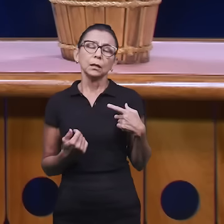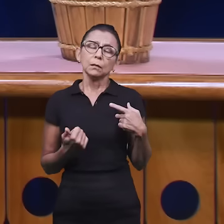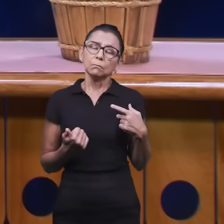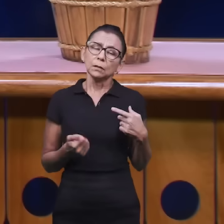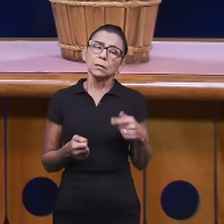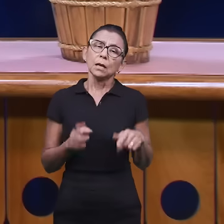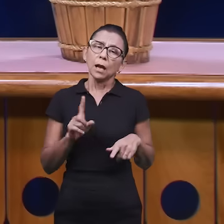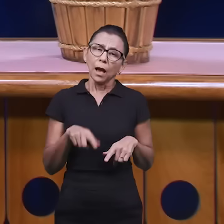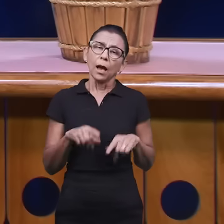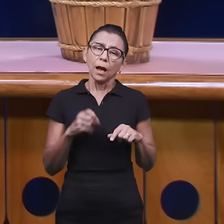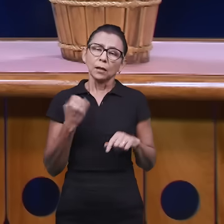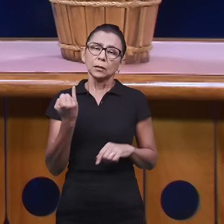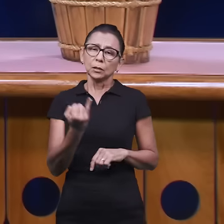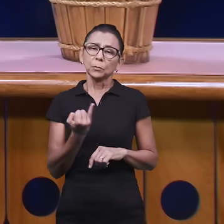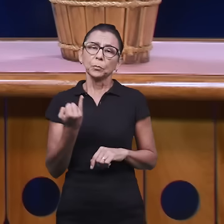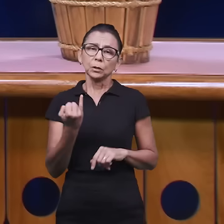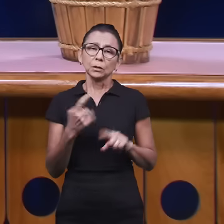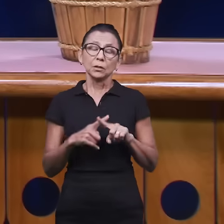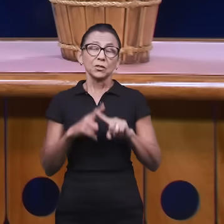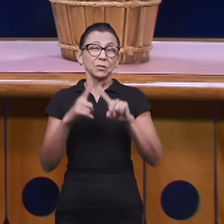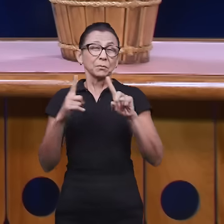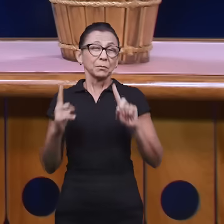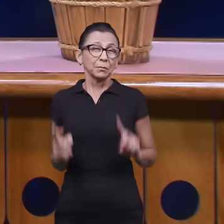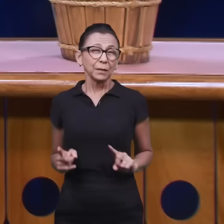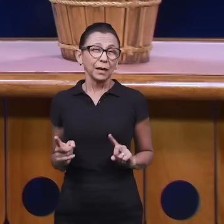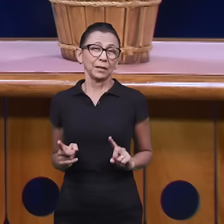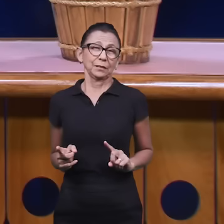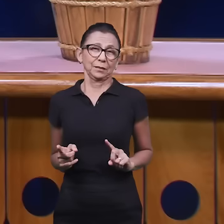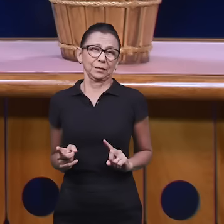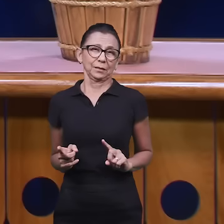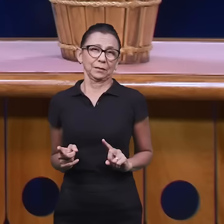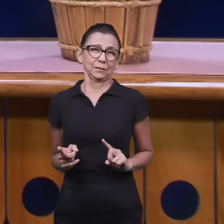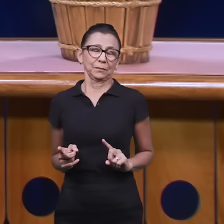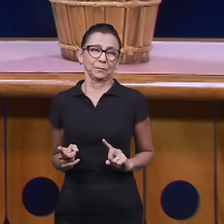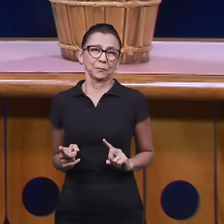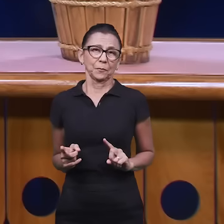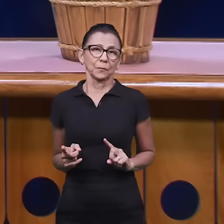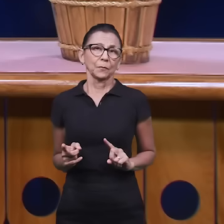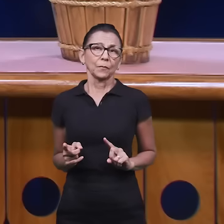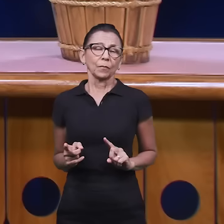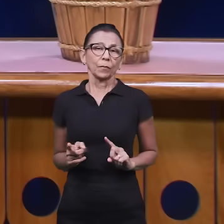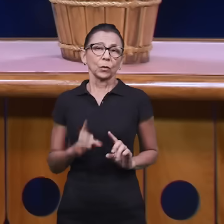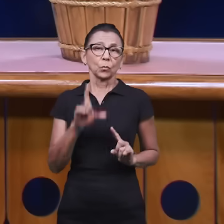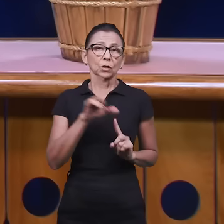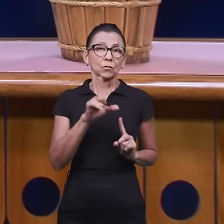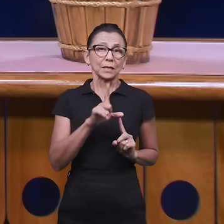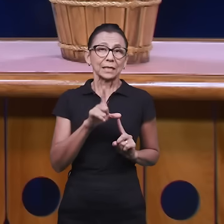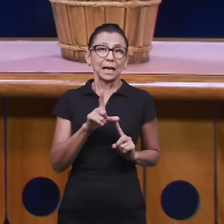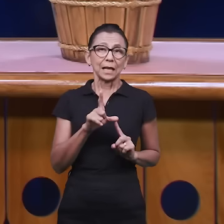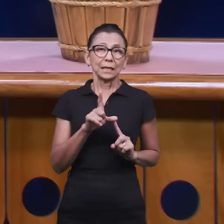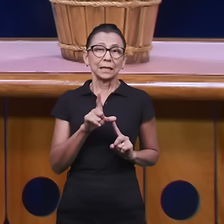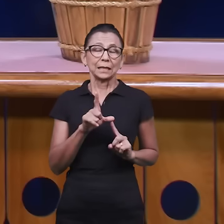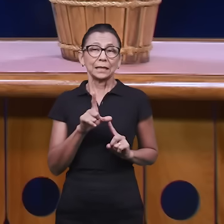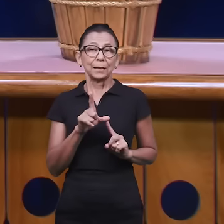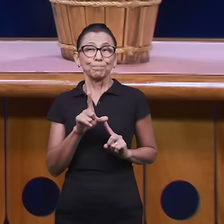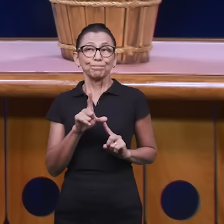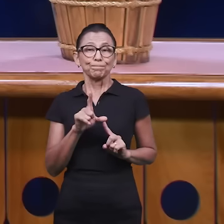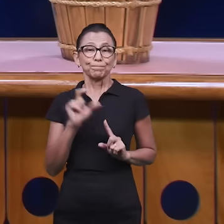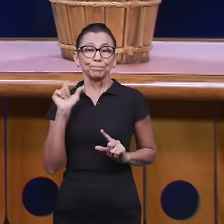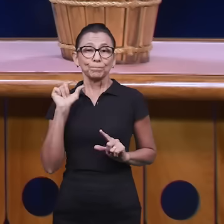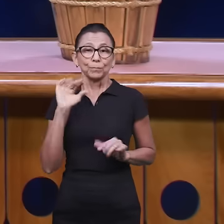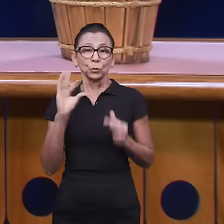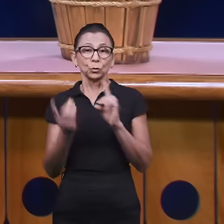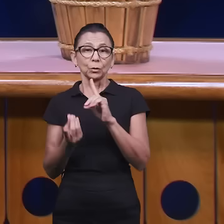interessante e importante, mas só que isso, o adversário que está à volta, ele tem argumento para tudo isso.